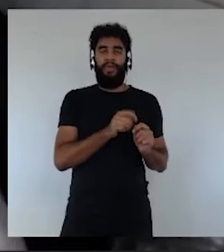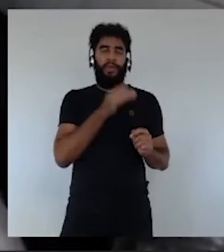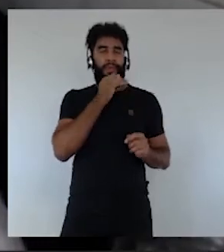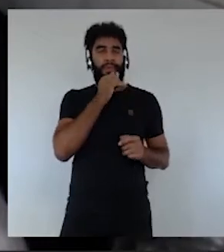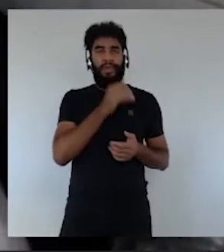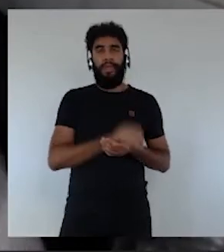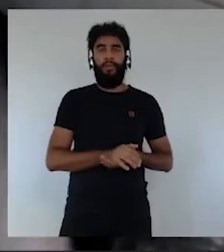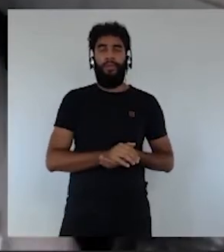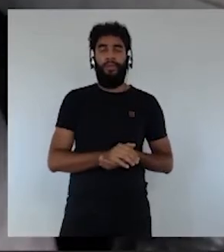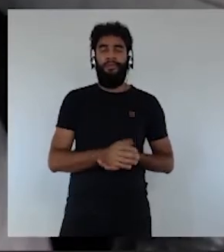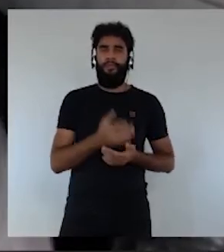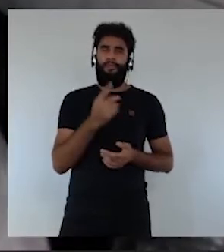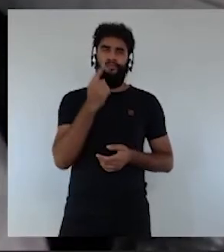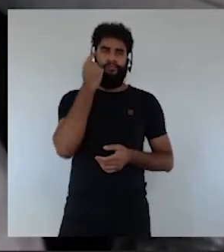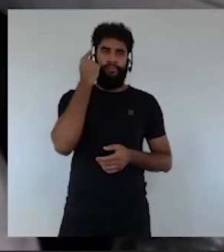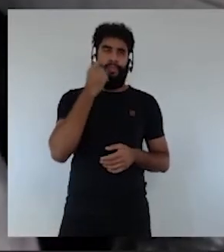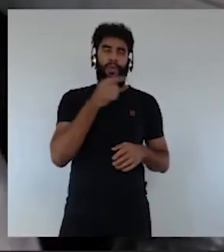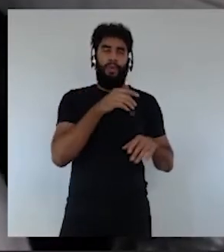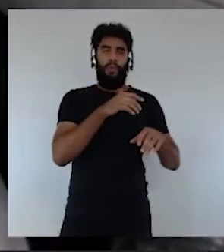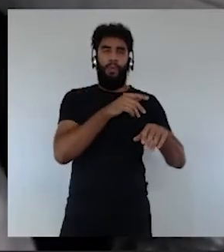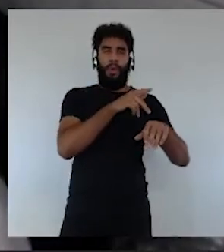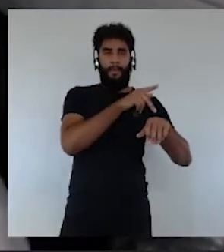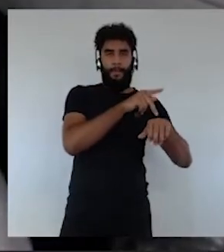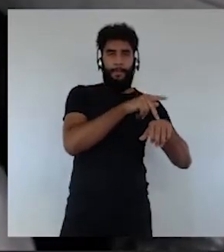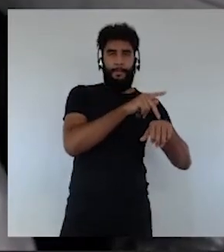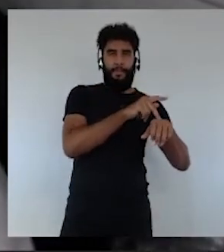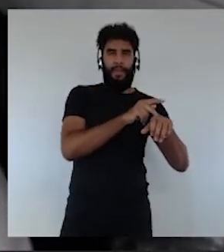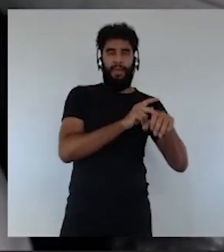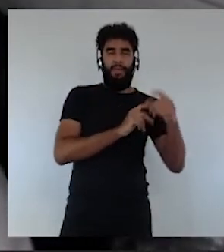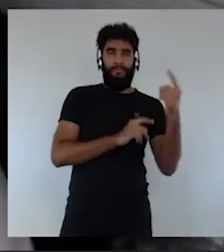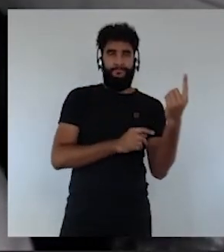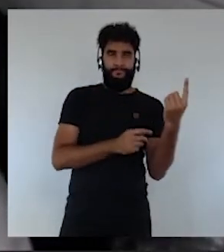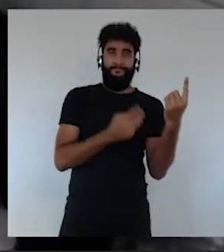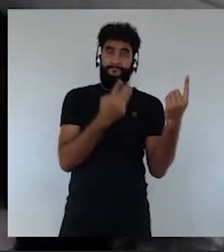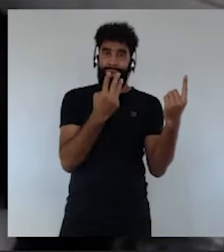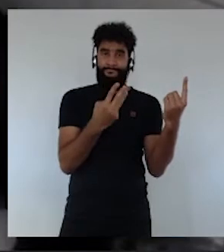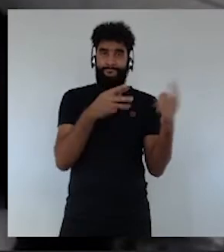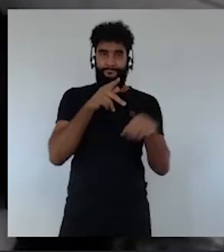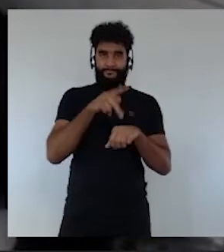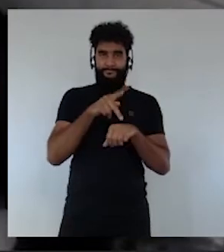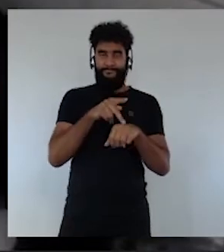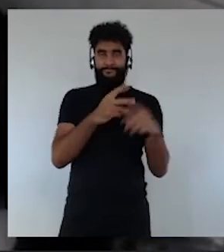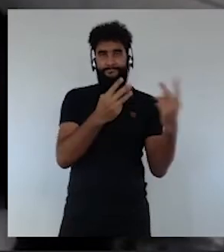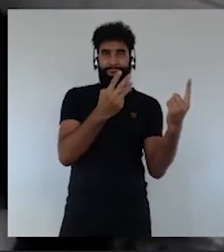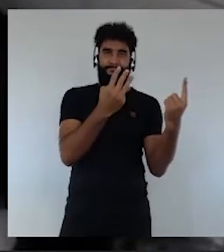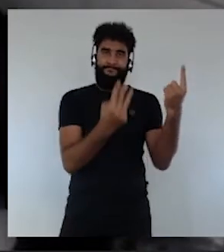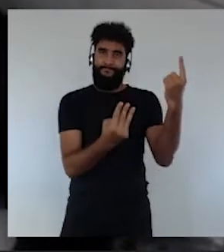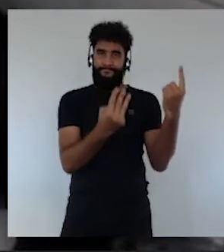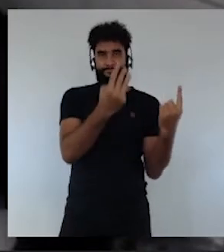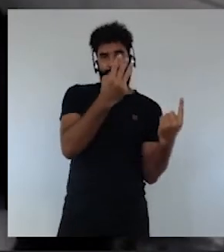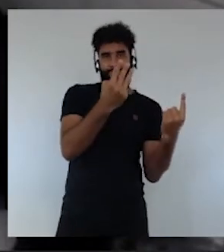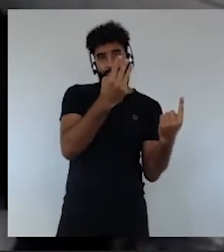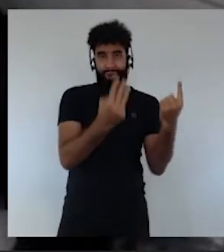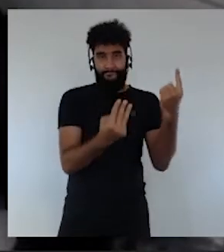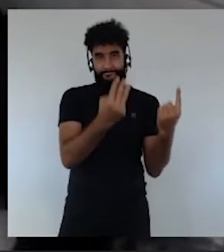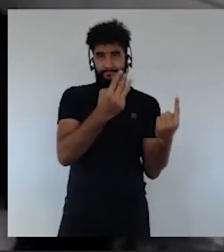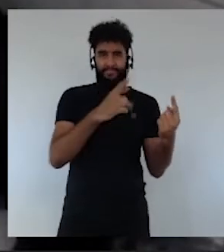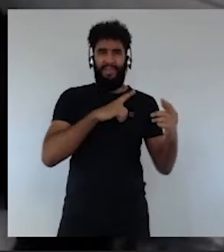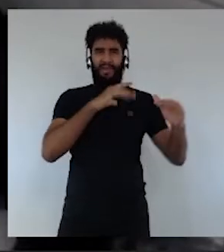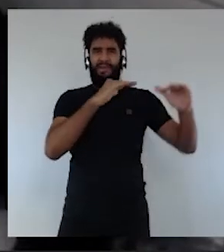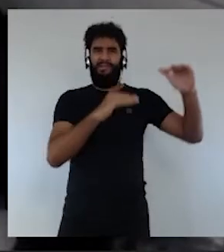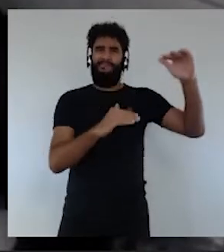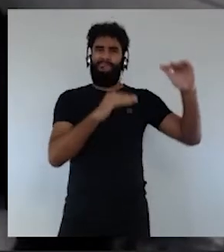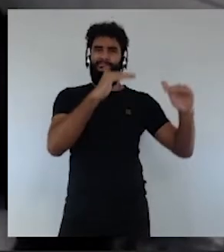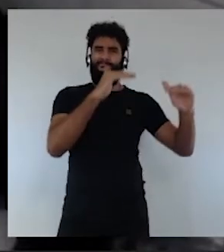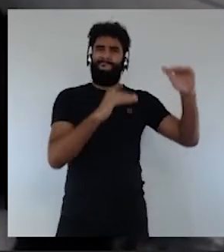pedrinha do lado de cá, para ficar mais leve, e 3 pedrinhas de peso do lado de cá. Assim o contrato é assinado. Então, o desequilíbrio ele já